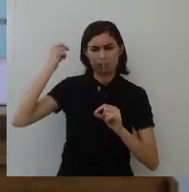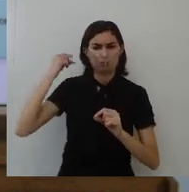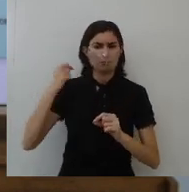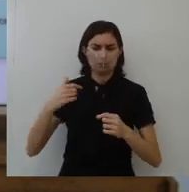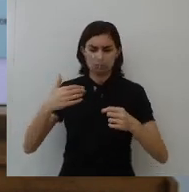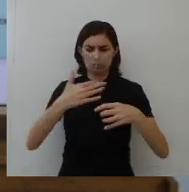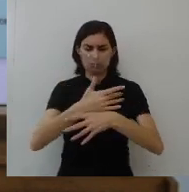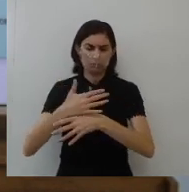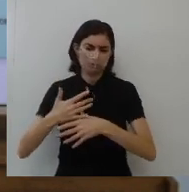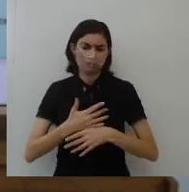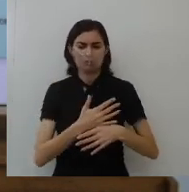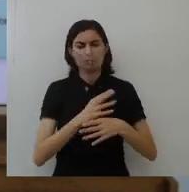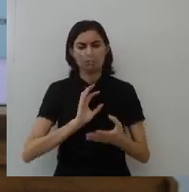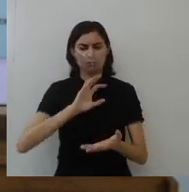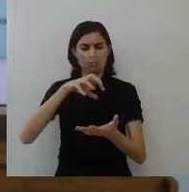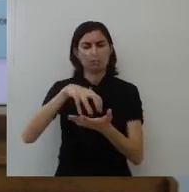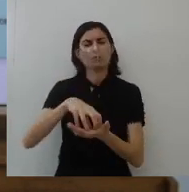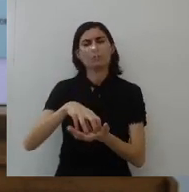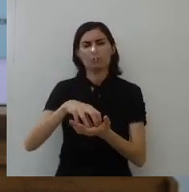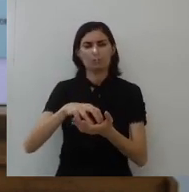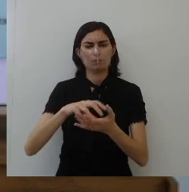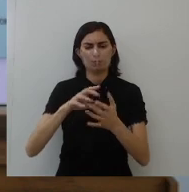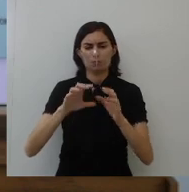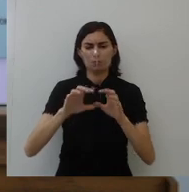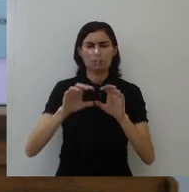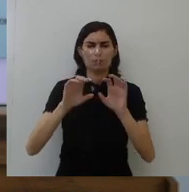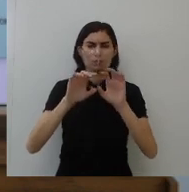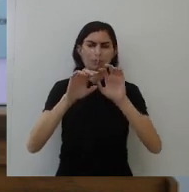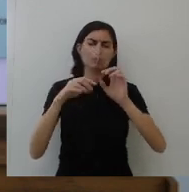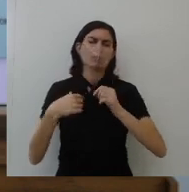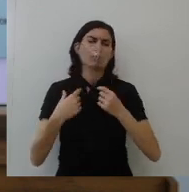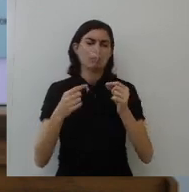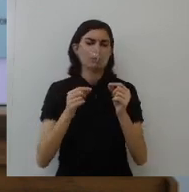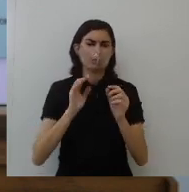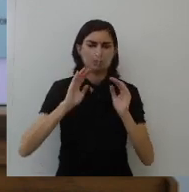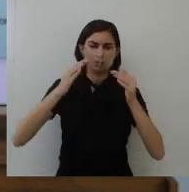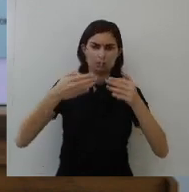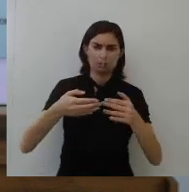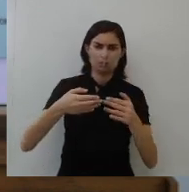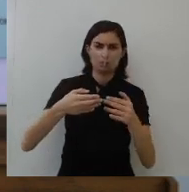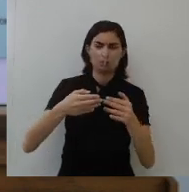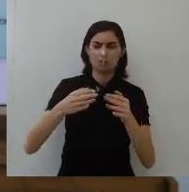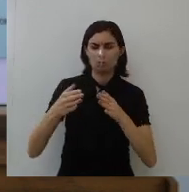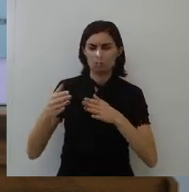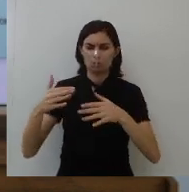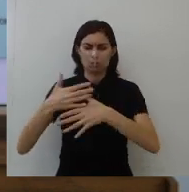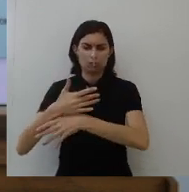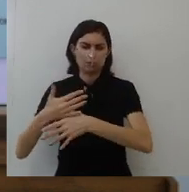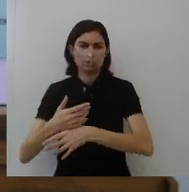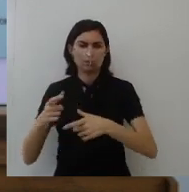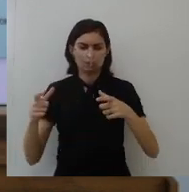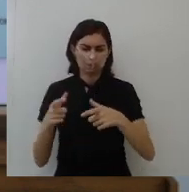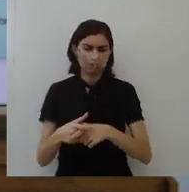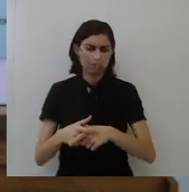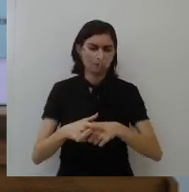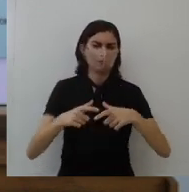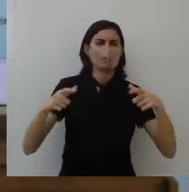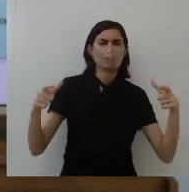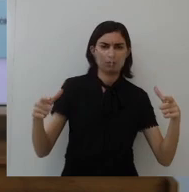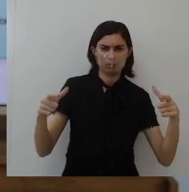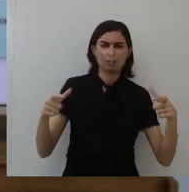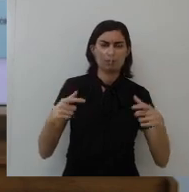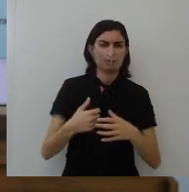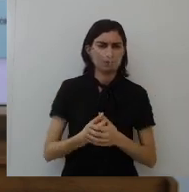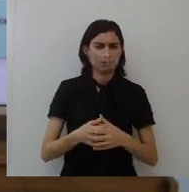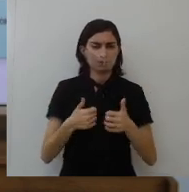as cidades se estabeleciam num esquema direto apenas entre as cidades de menor porte para as cidades de maior